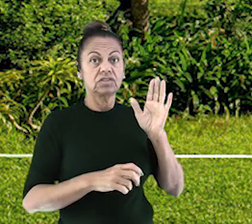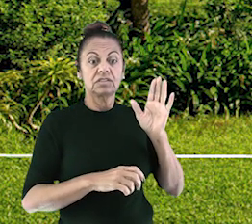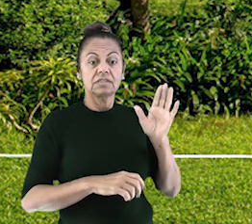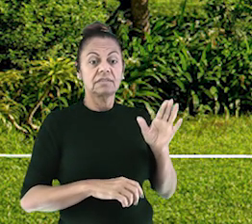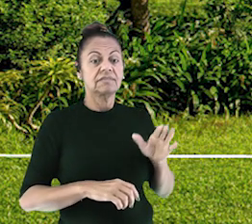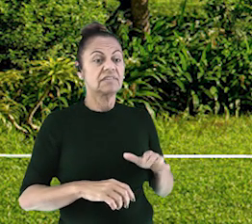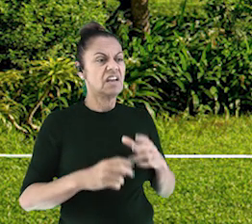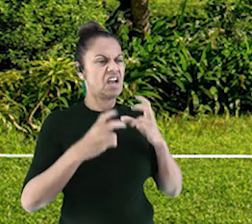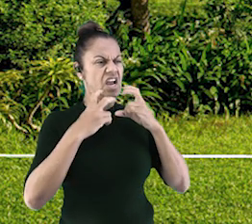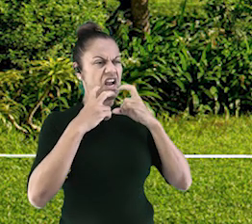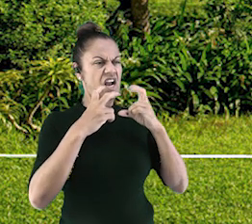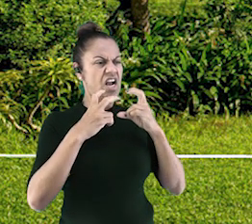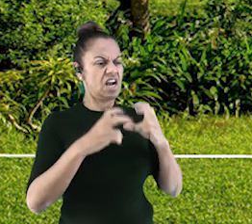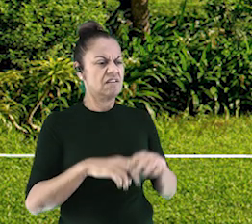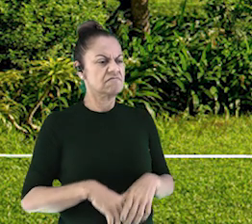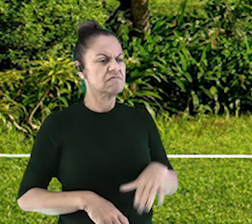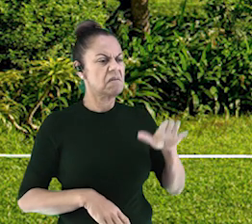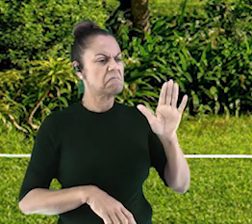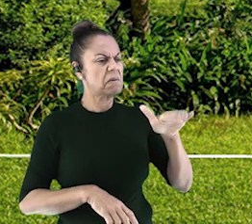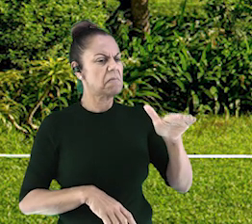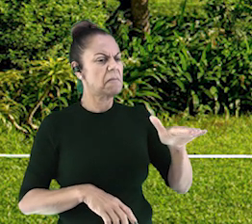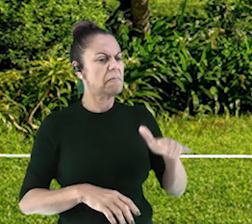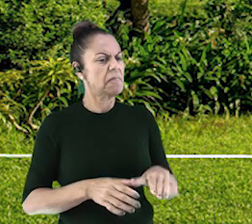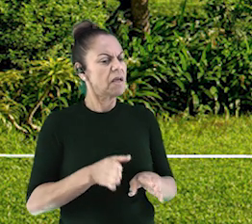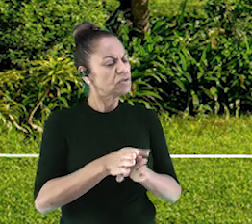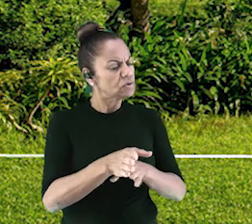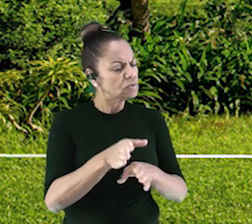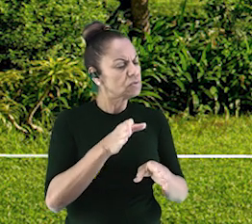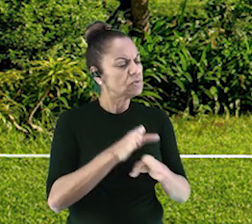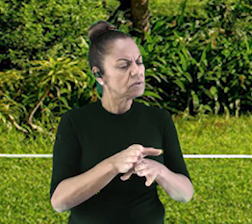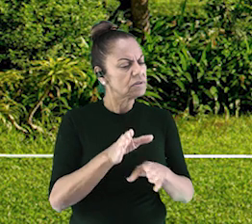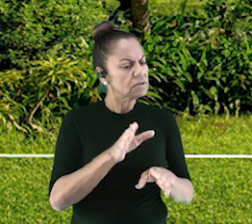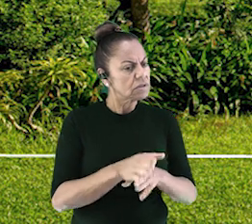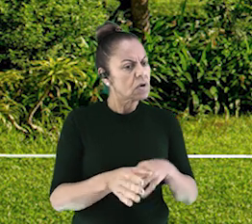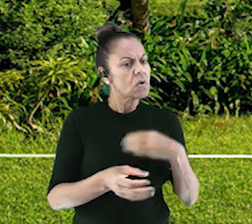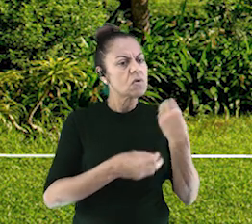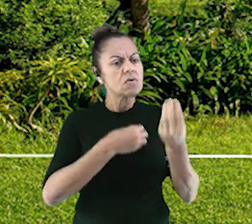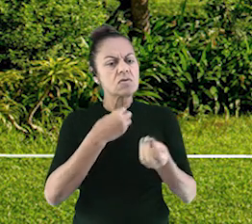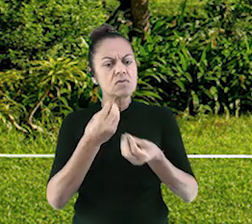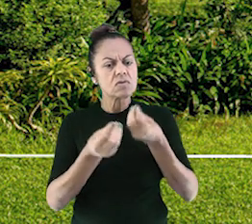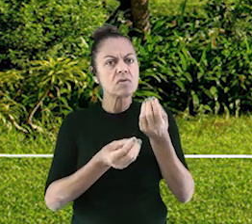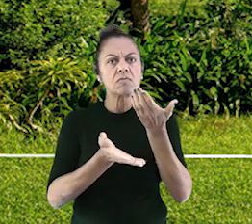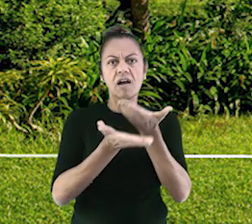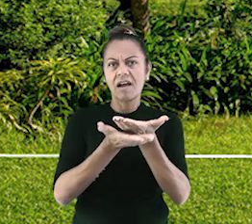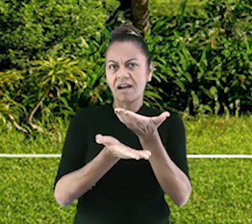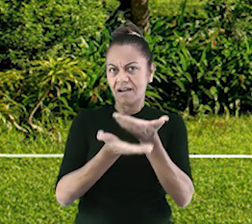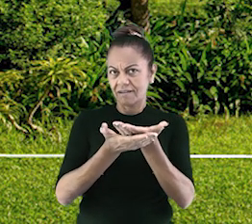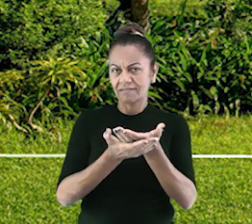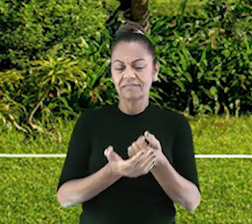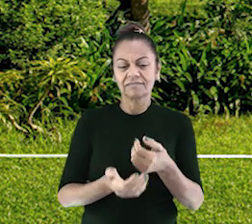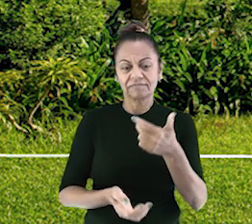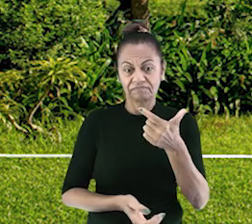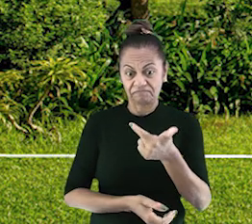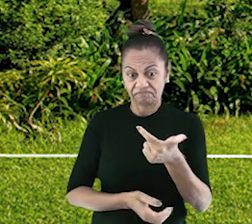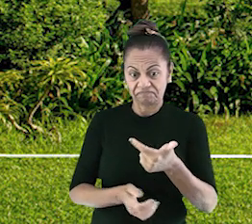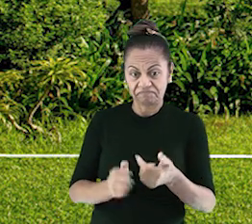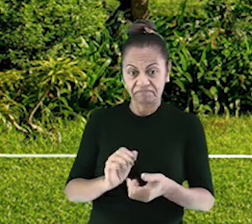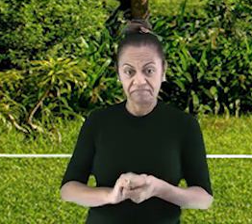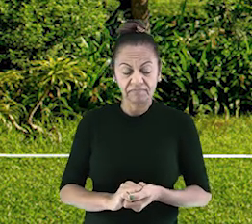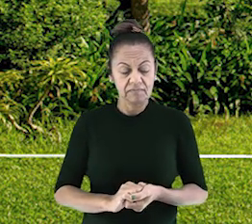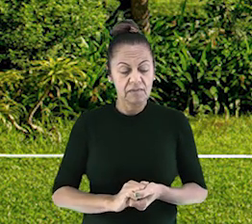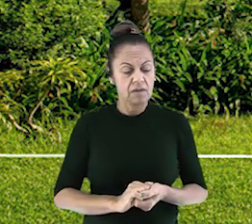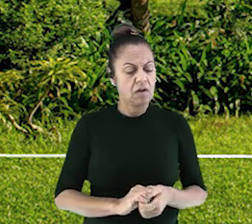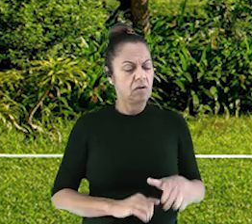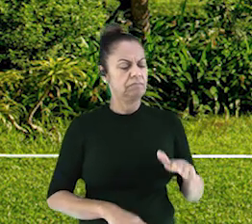do sono. O bem-te-vi foi dando logo as próximas instruções e orientações da